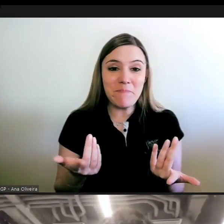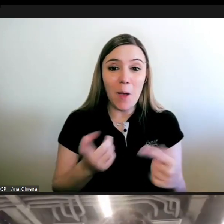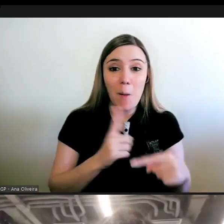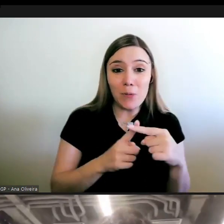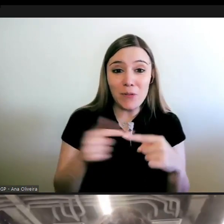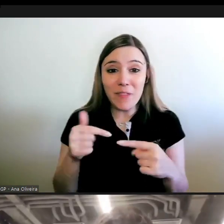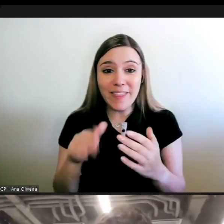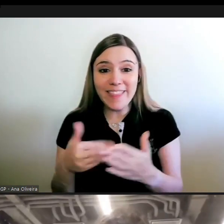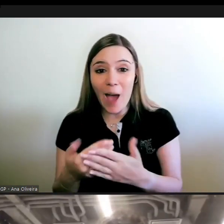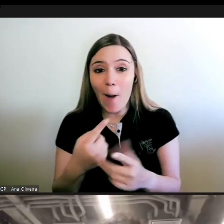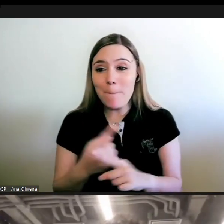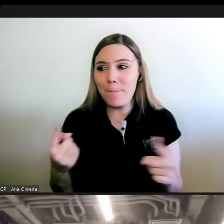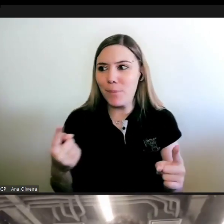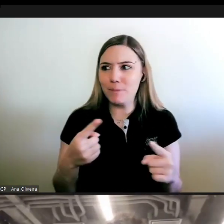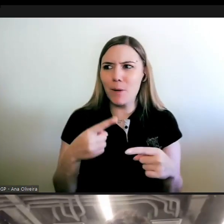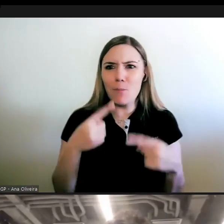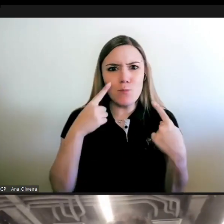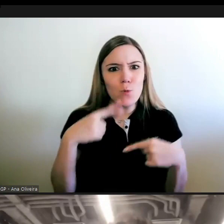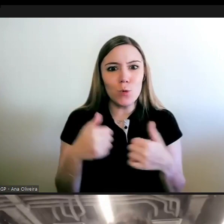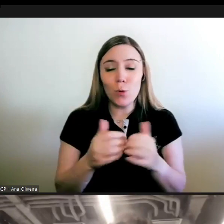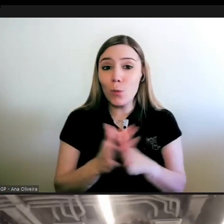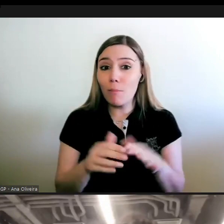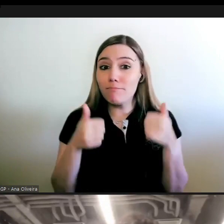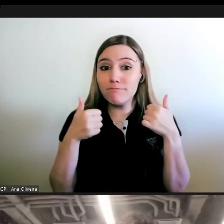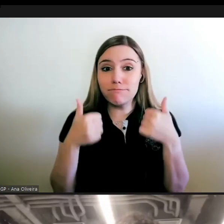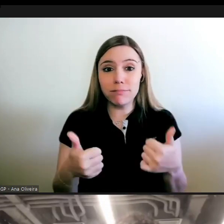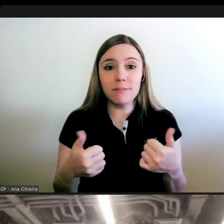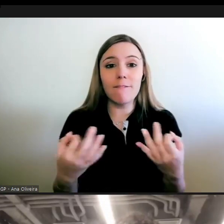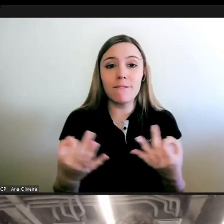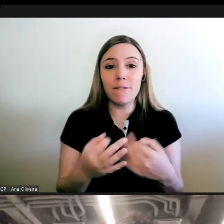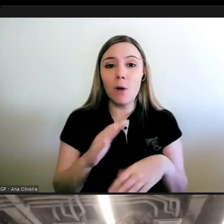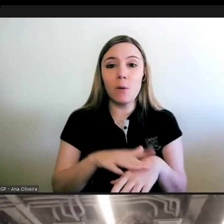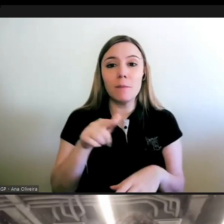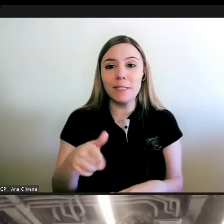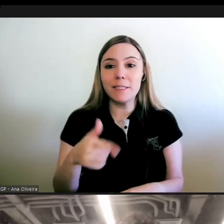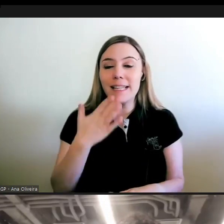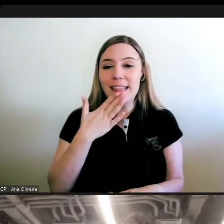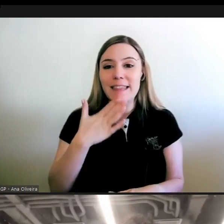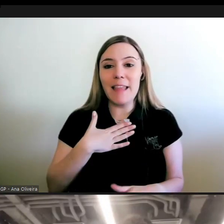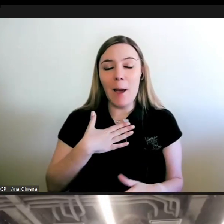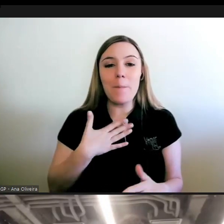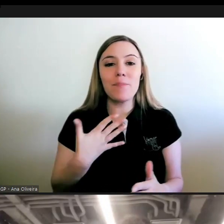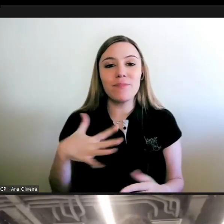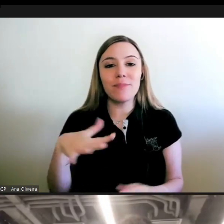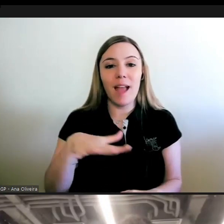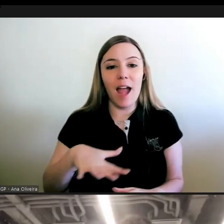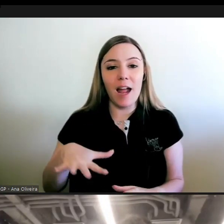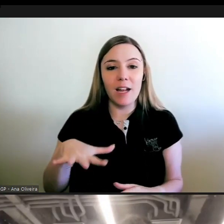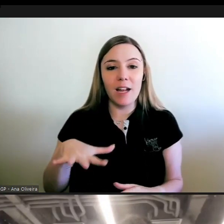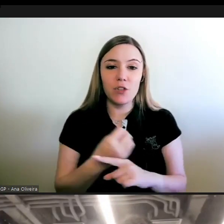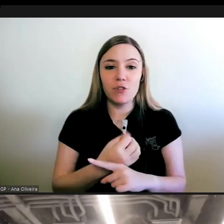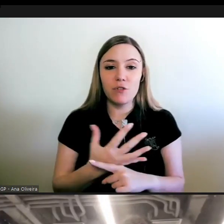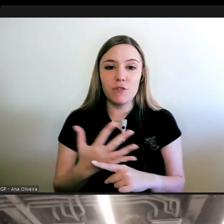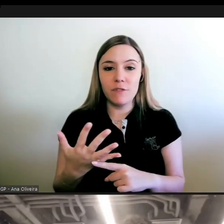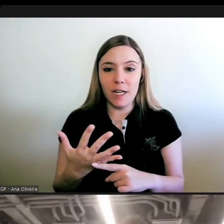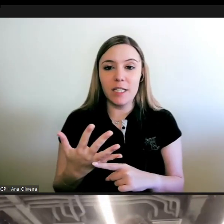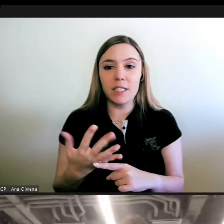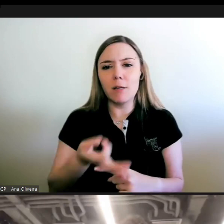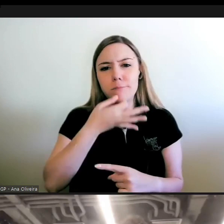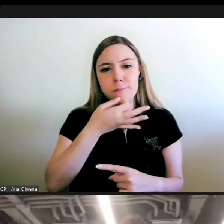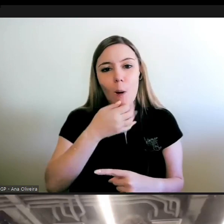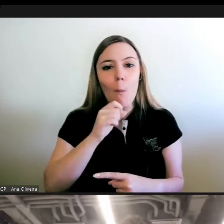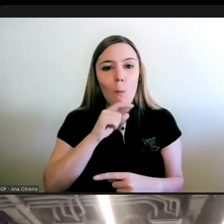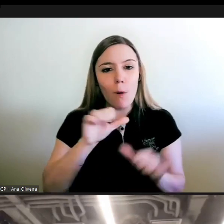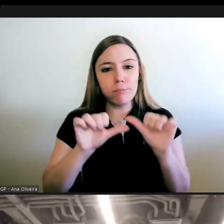tão bem que me deixa ao mesmo tempo uma série de áreas para dissertação,